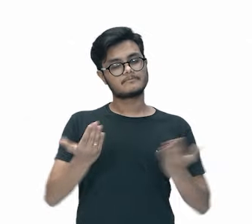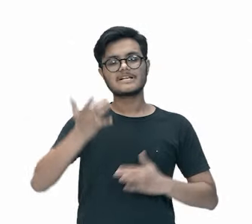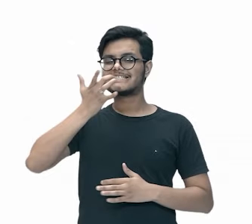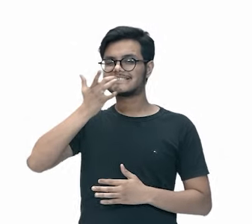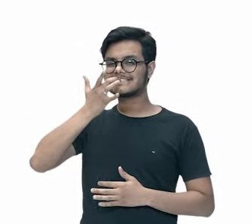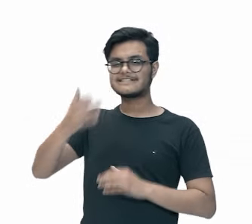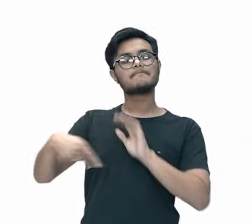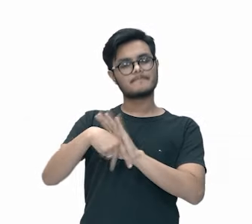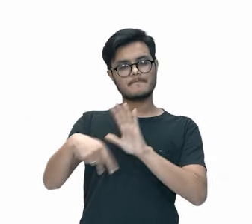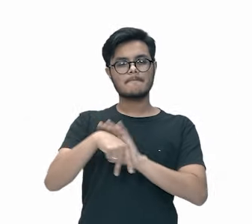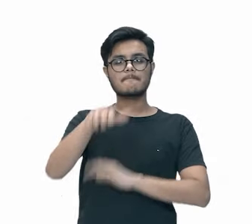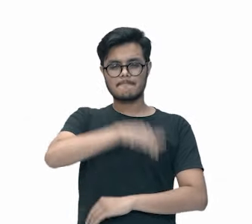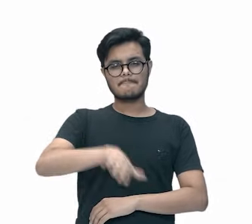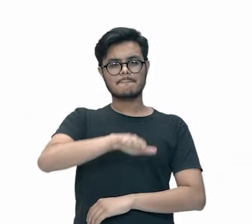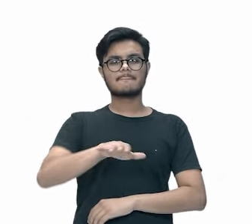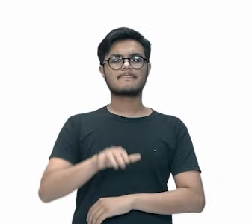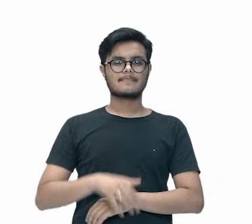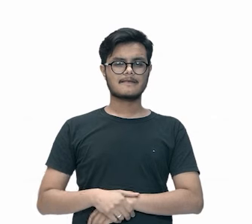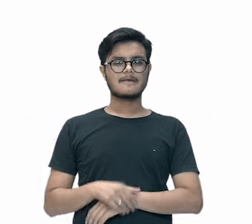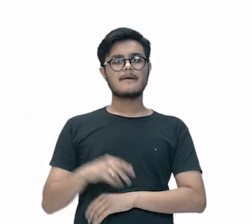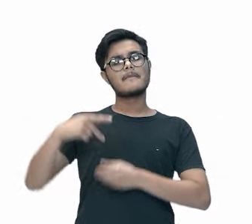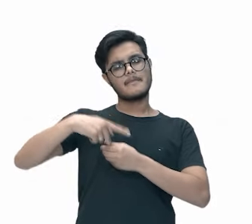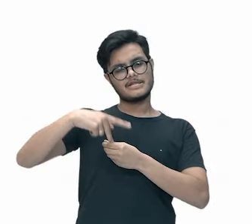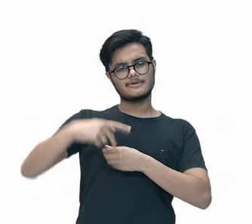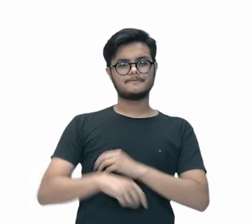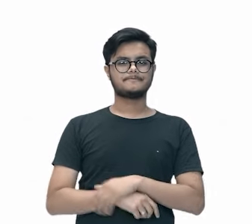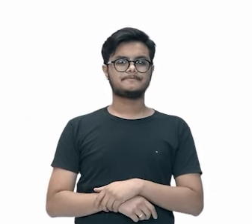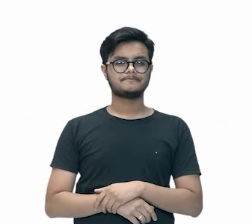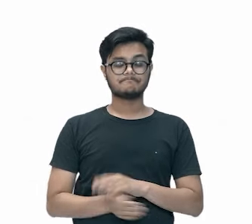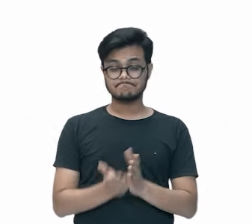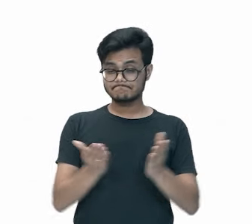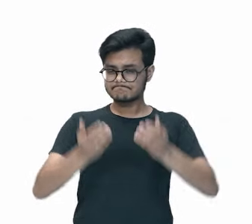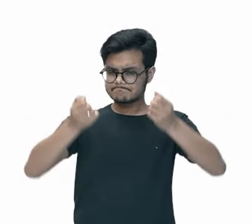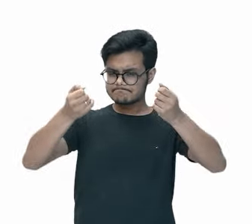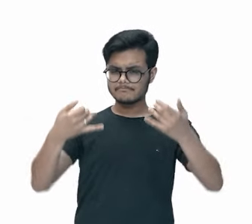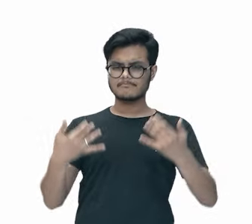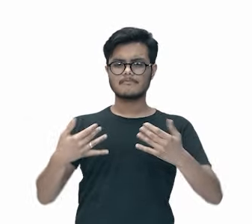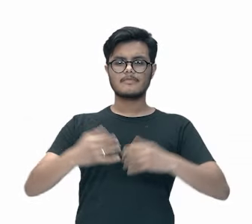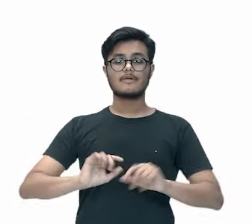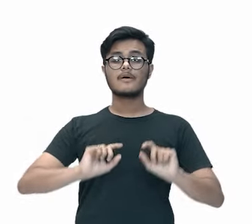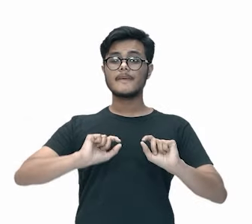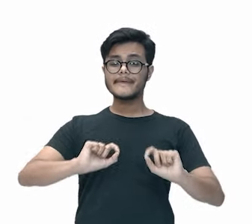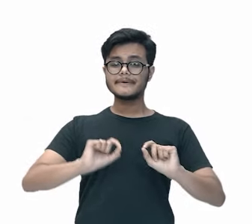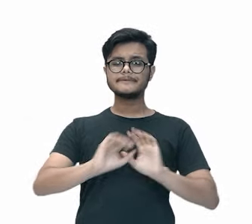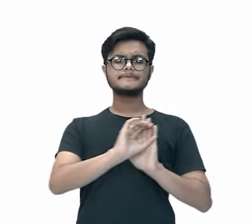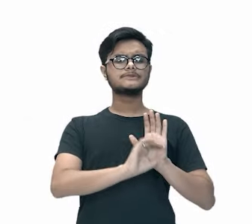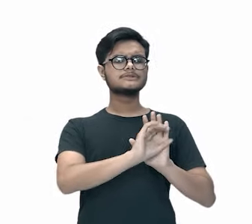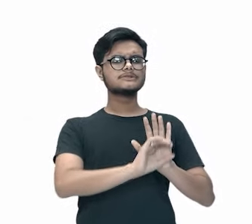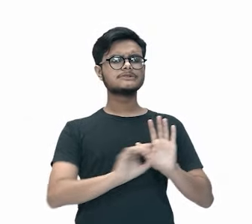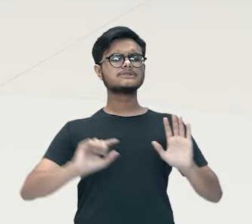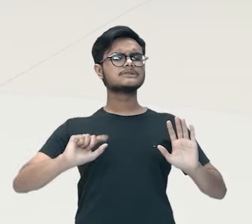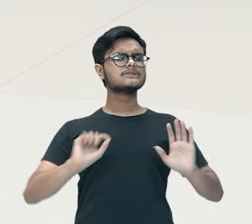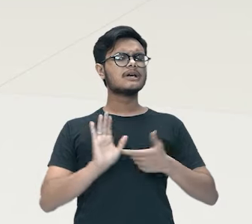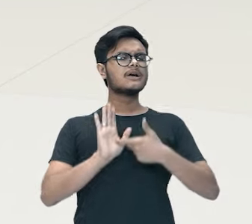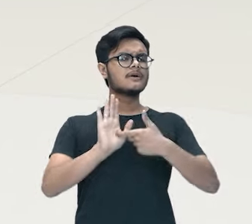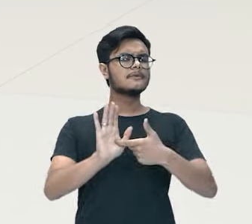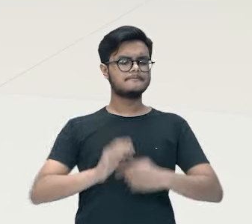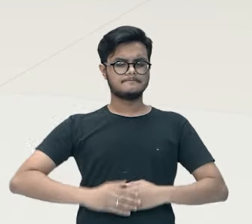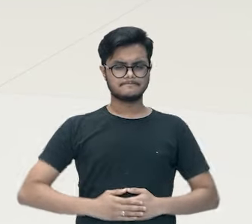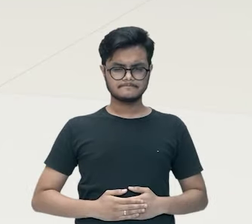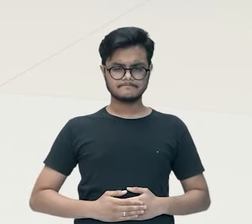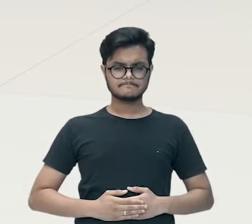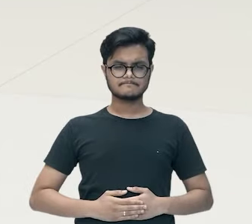também são derivados do petróleo, tá? Então, reforçando aí, nós temos, né, o conceito, agora apresento para vocês essa